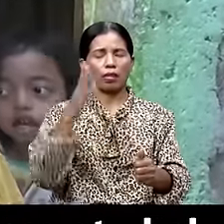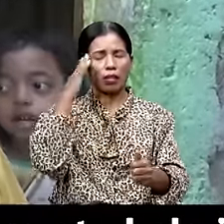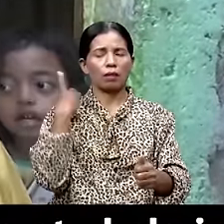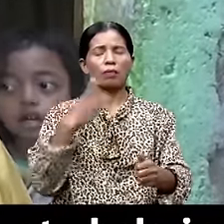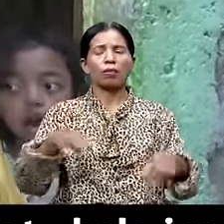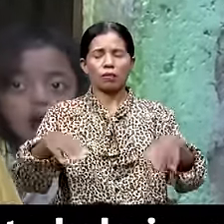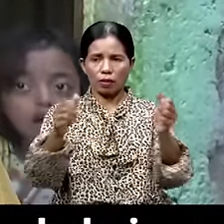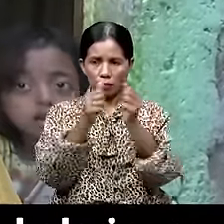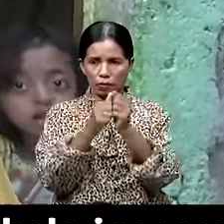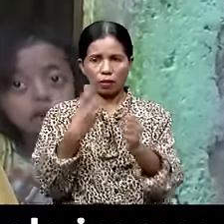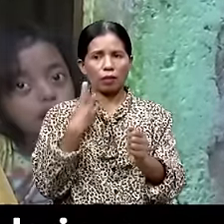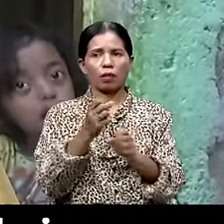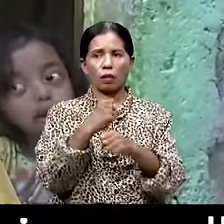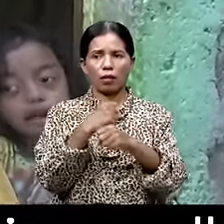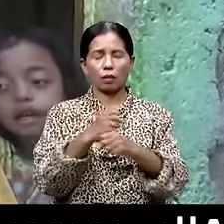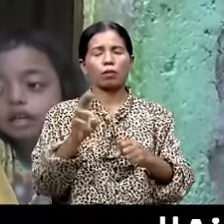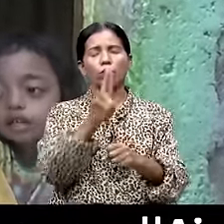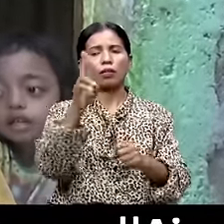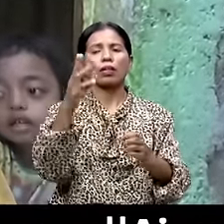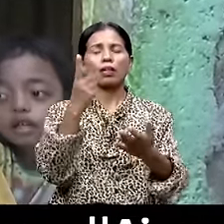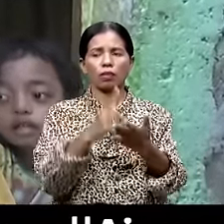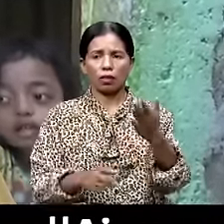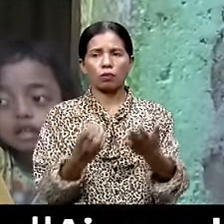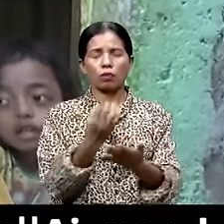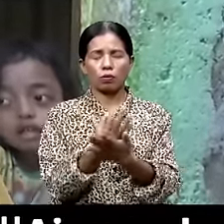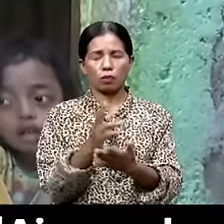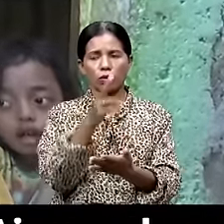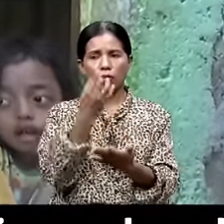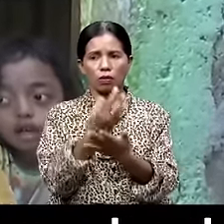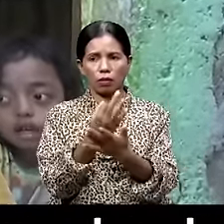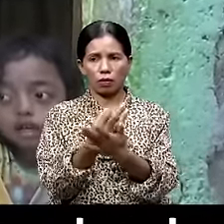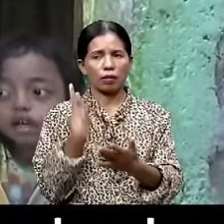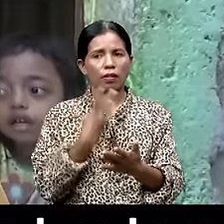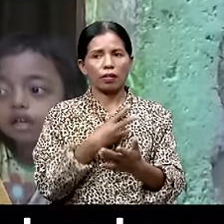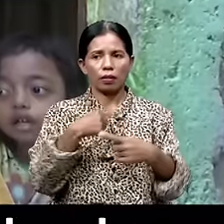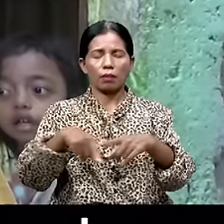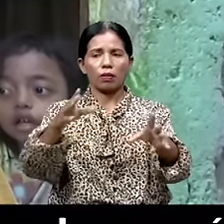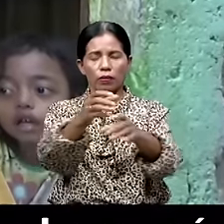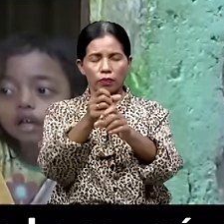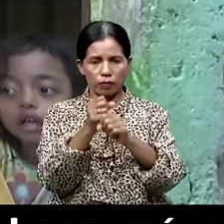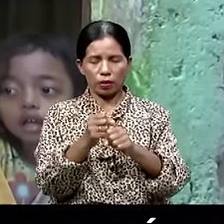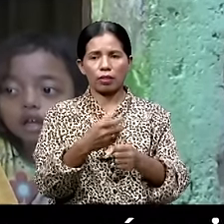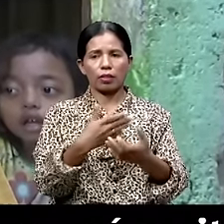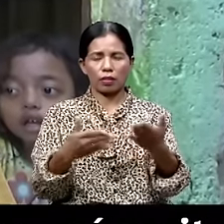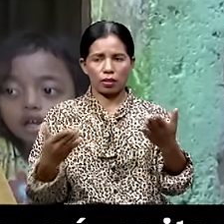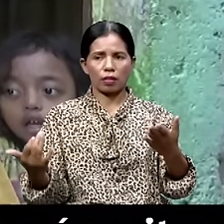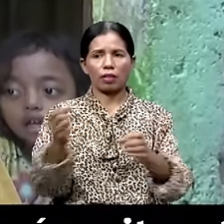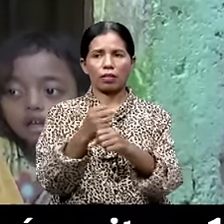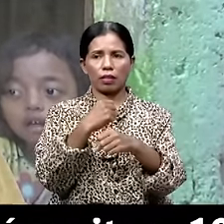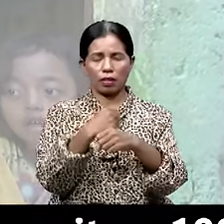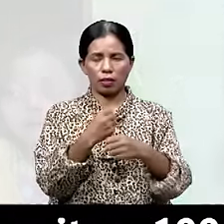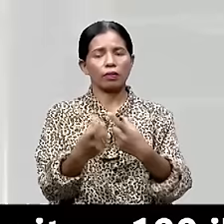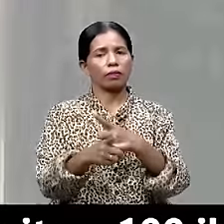be ne ami durante halo umane uja saida. Otomatis uja osan tira mungkin ita tu bajing jang na ba mai hote ne. Sesansira gratuita